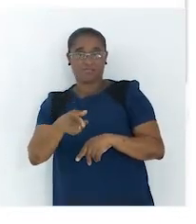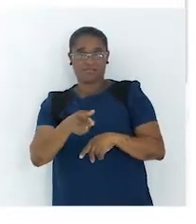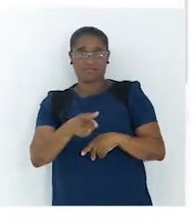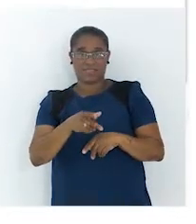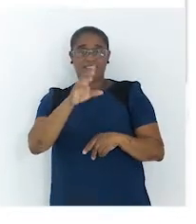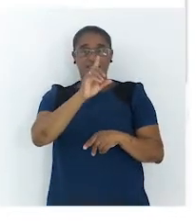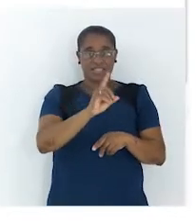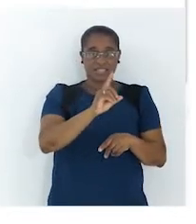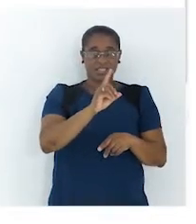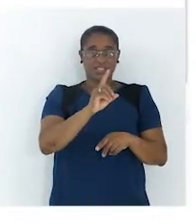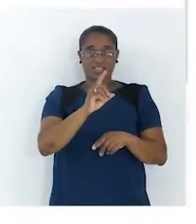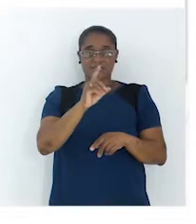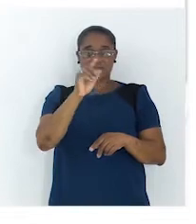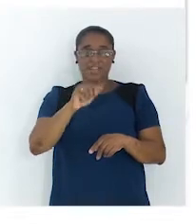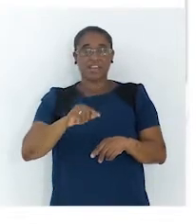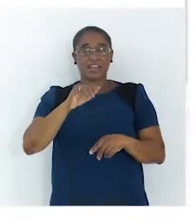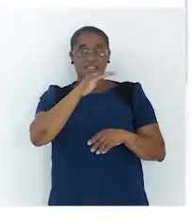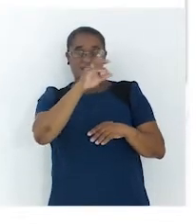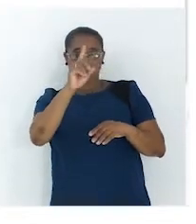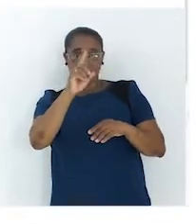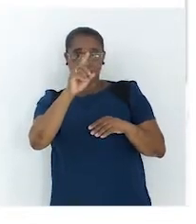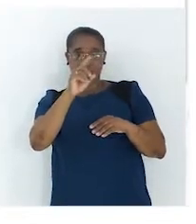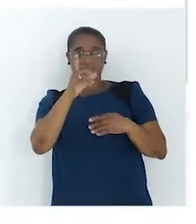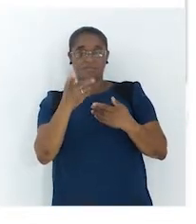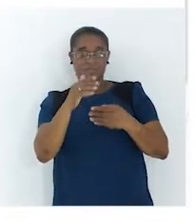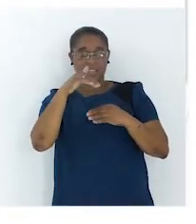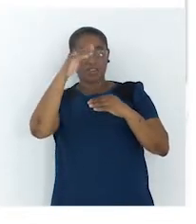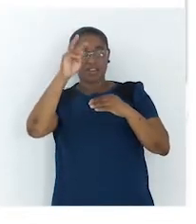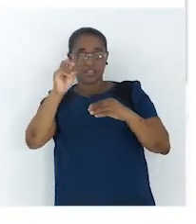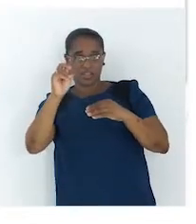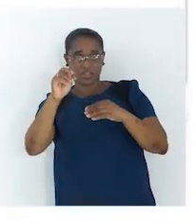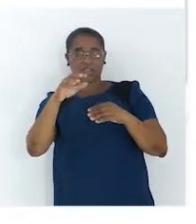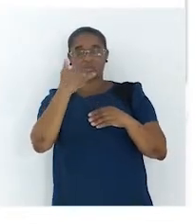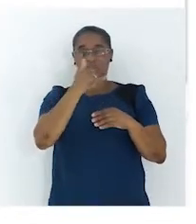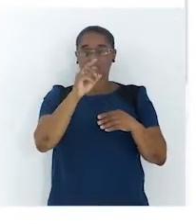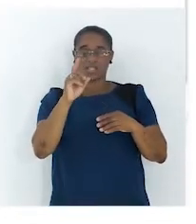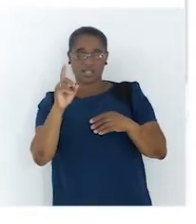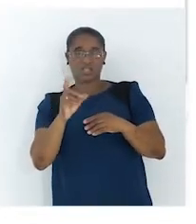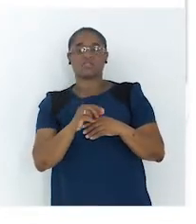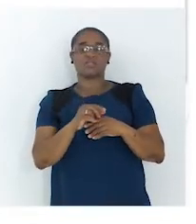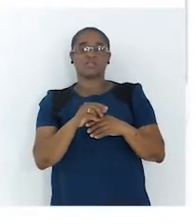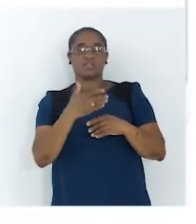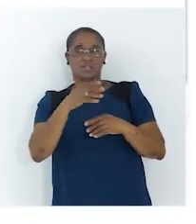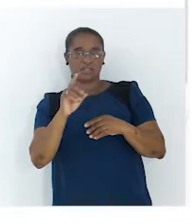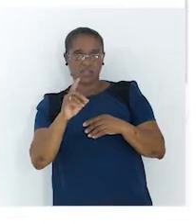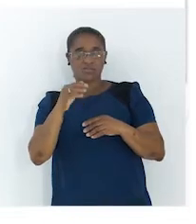seja elevar do seja barato ajudar-nos 16 ficamos com três rainha